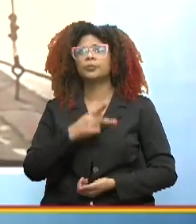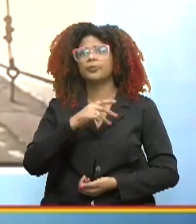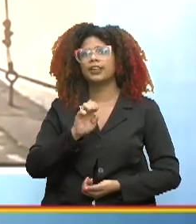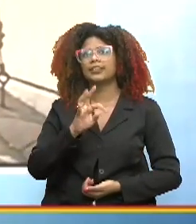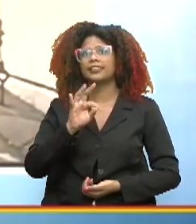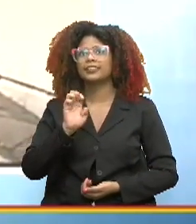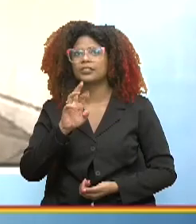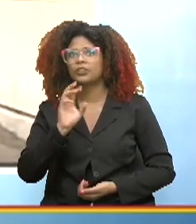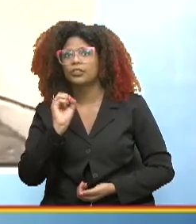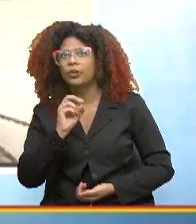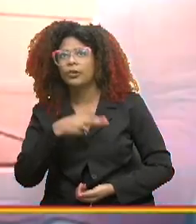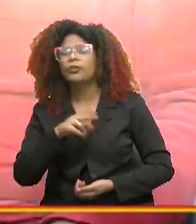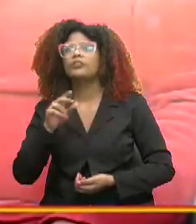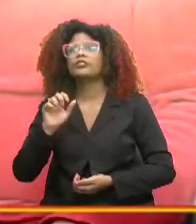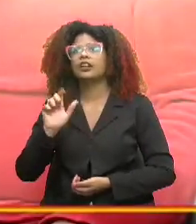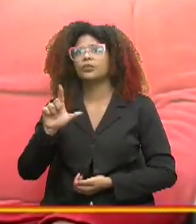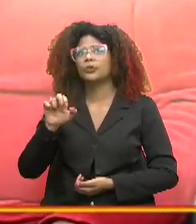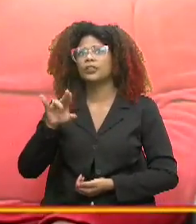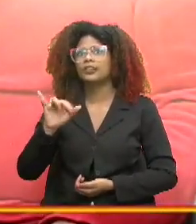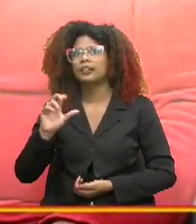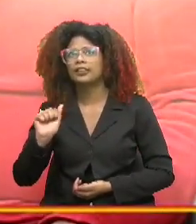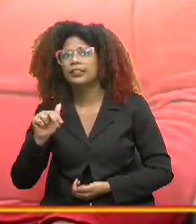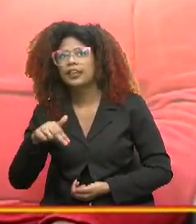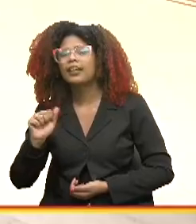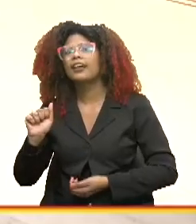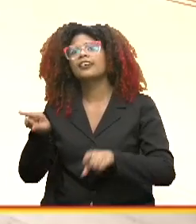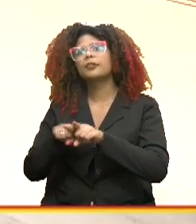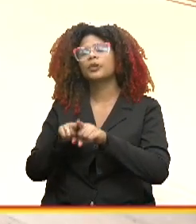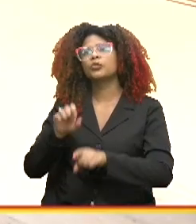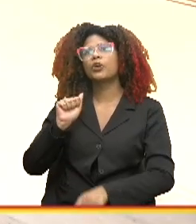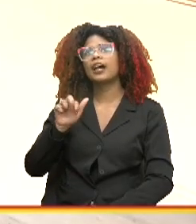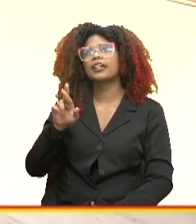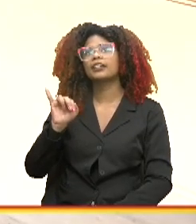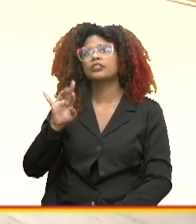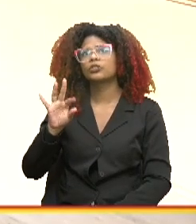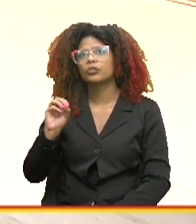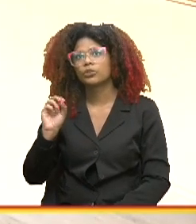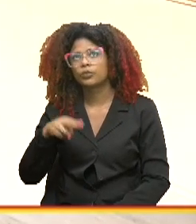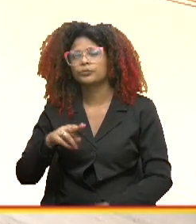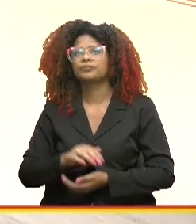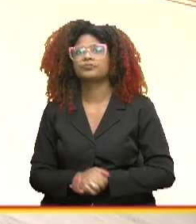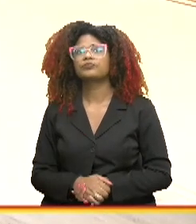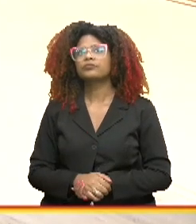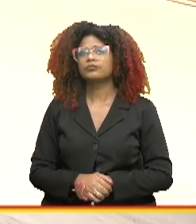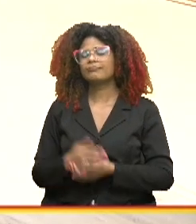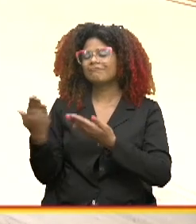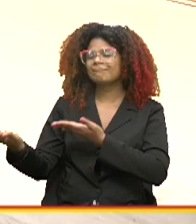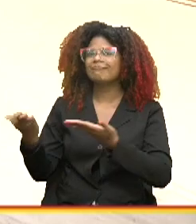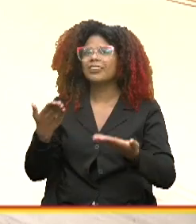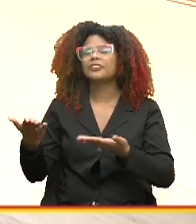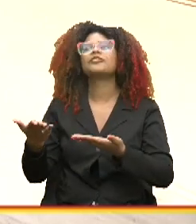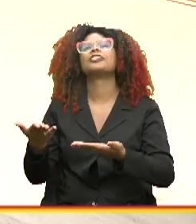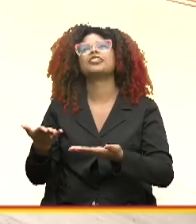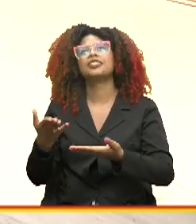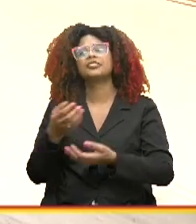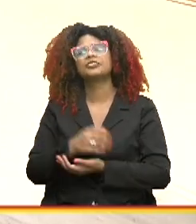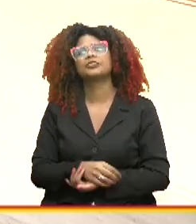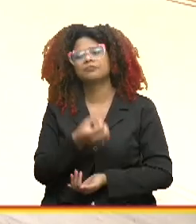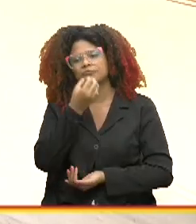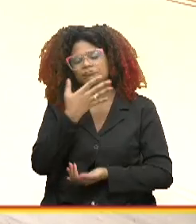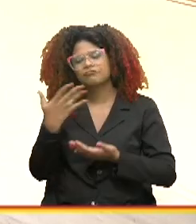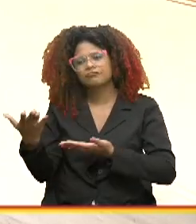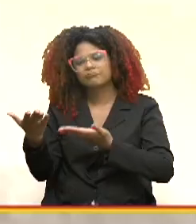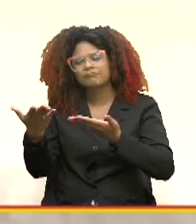que adotaram seus filhos bem-vindos ao nosso programa um grande prazer receber vocês para gente conversar sobre